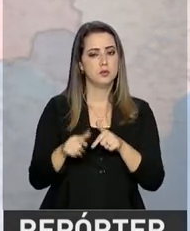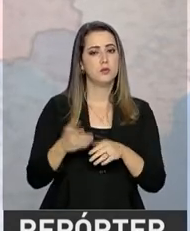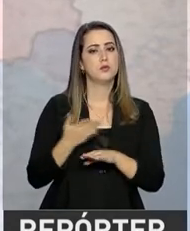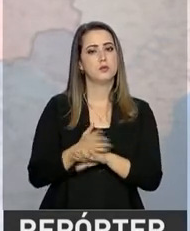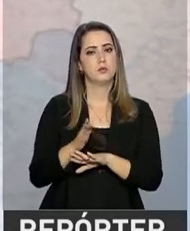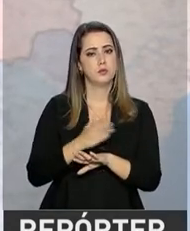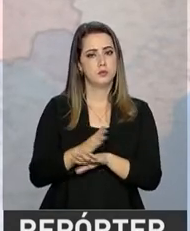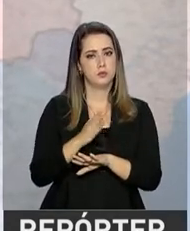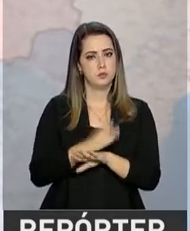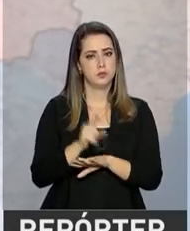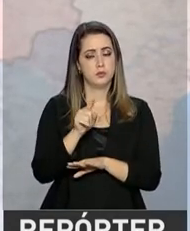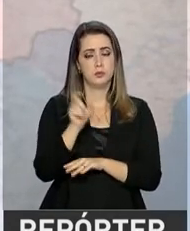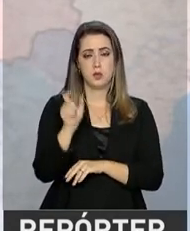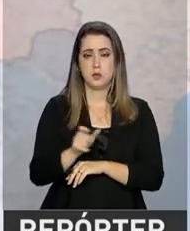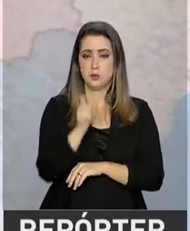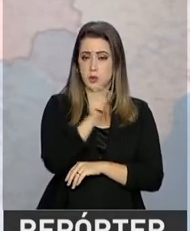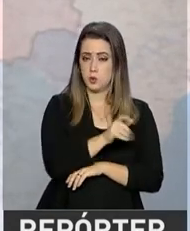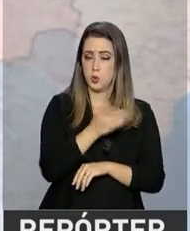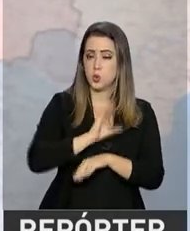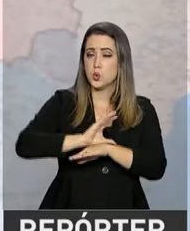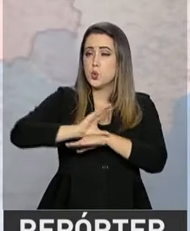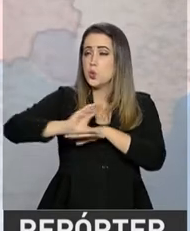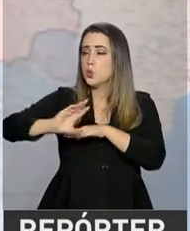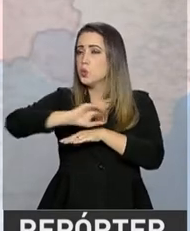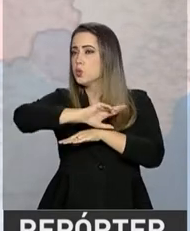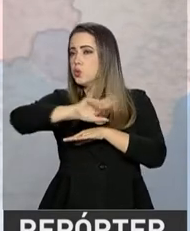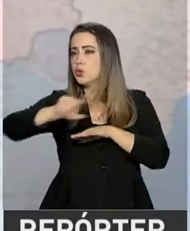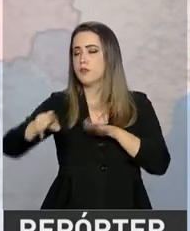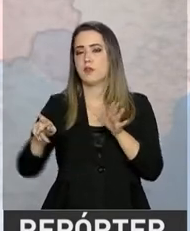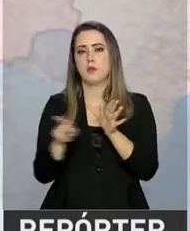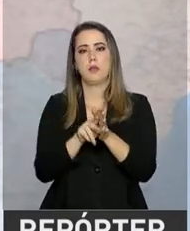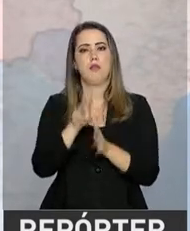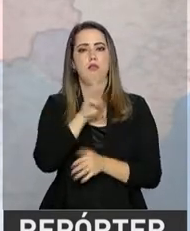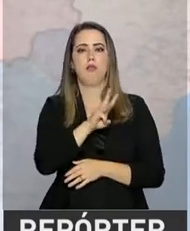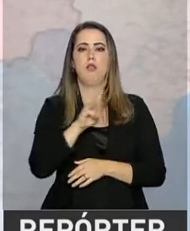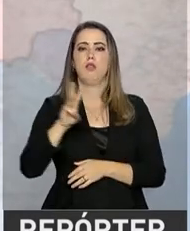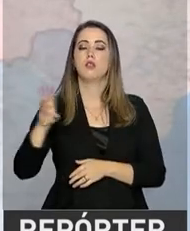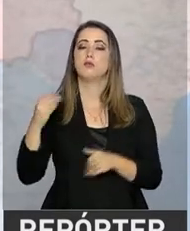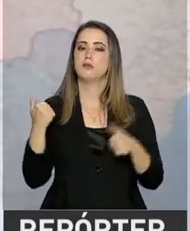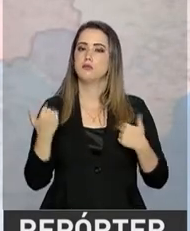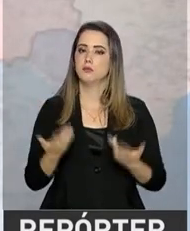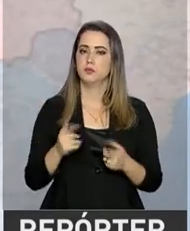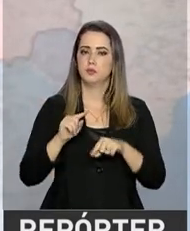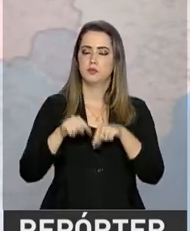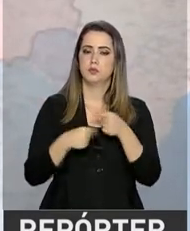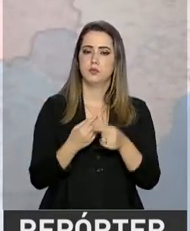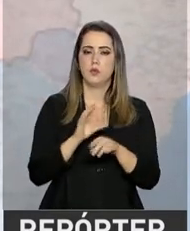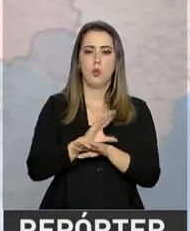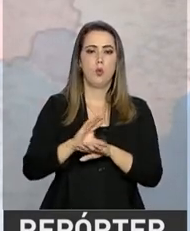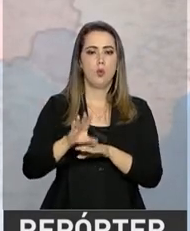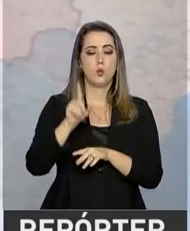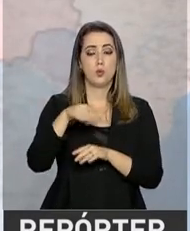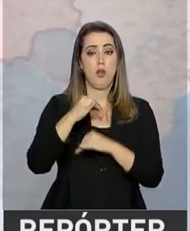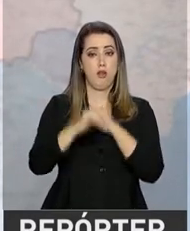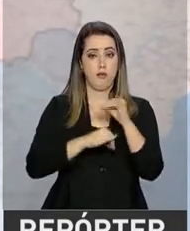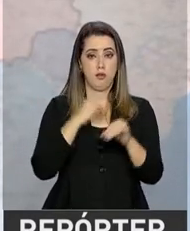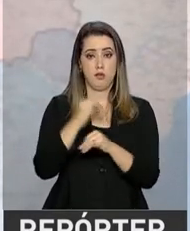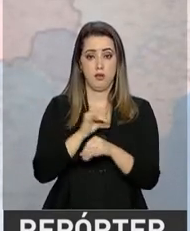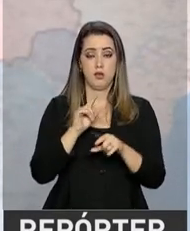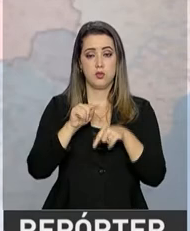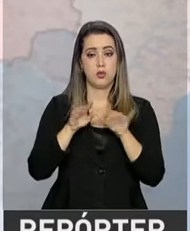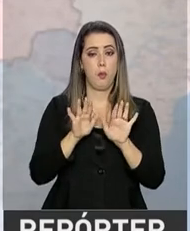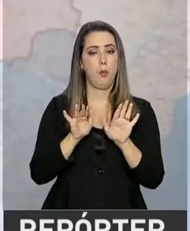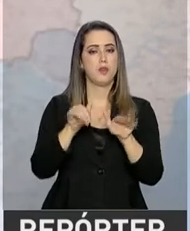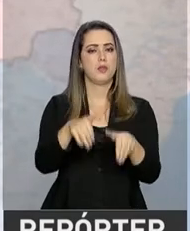capacitando e qualificando o trabalhador através do próprio site após o curso é totalmente online e após a